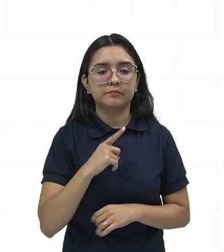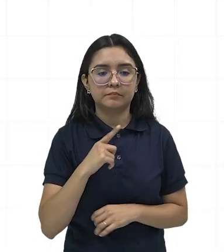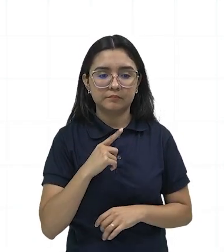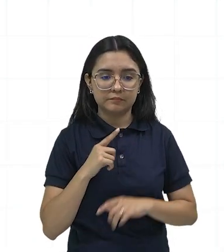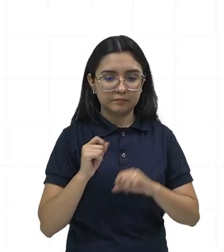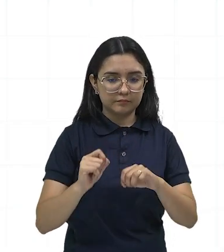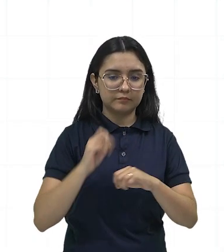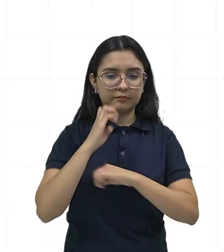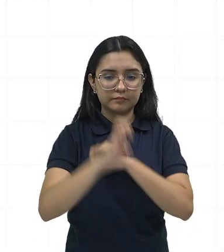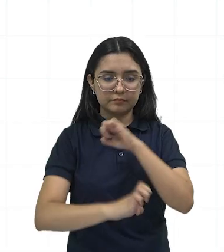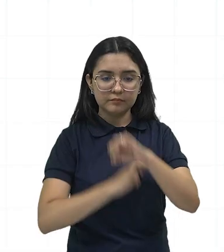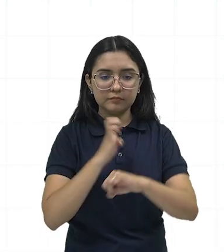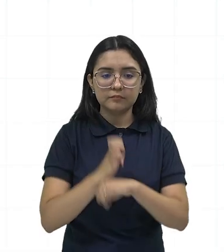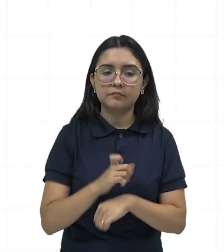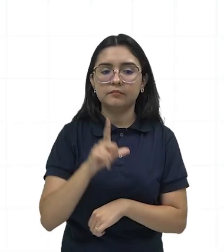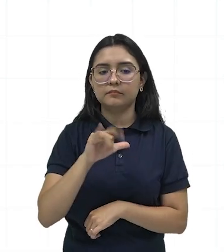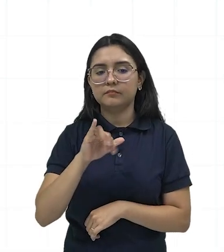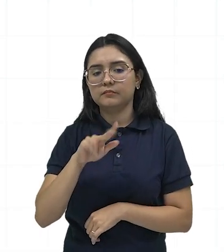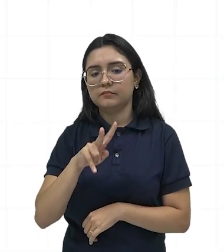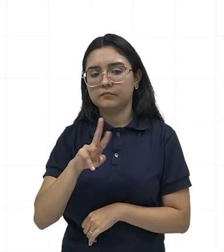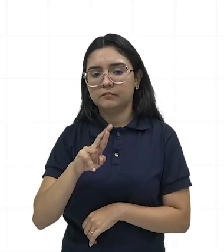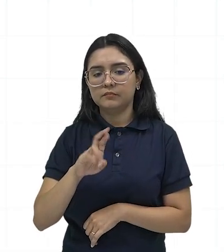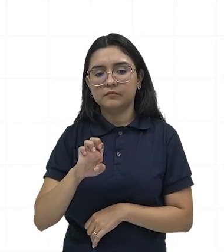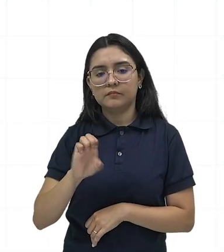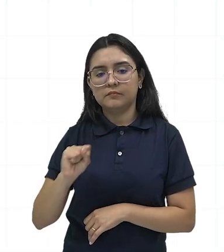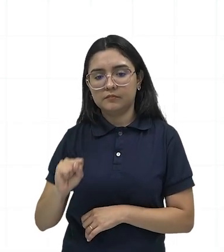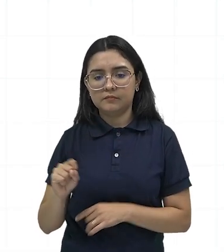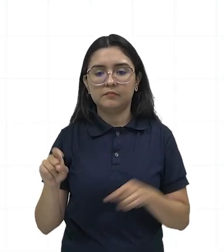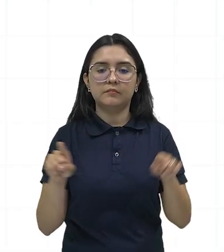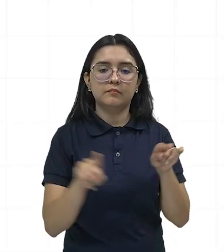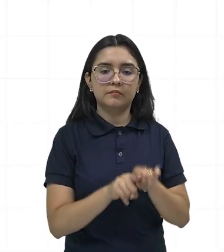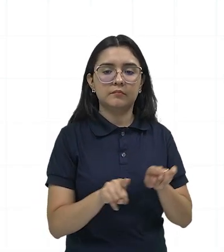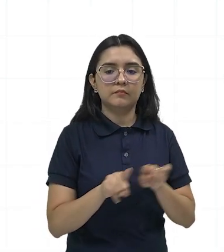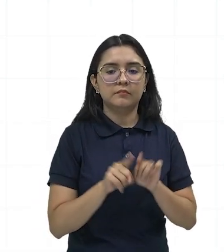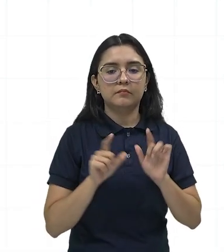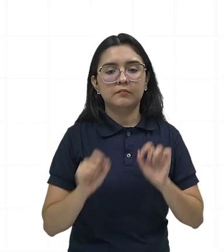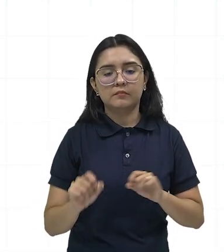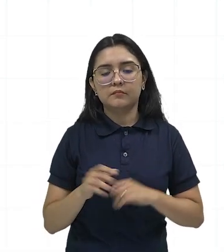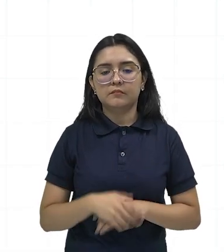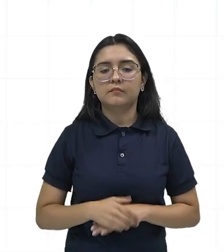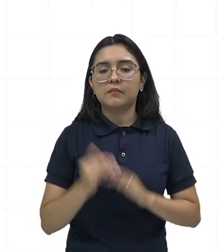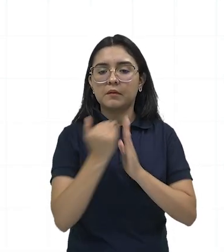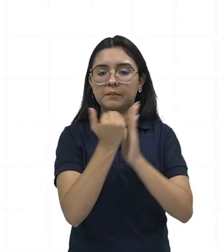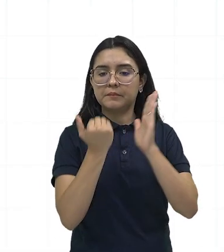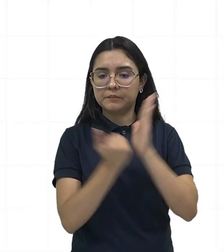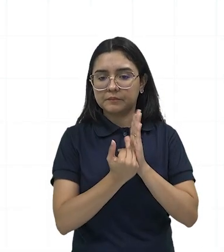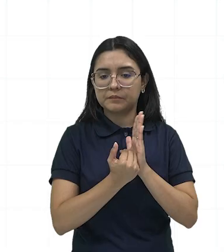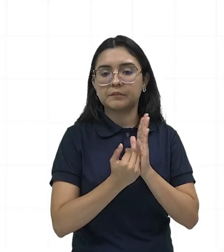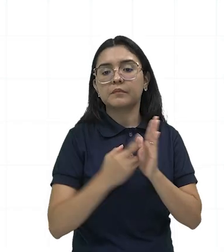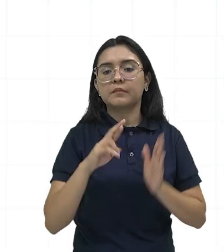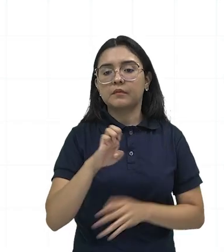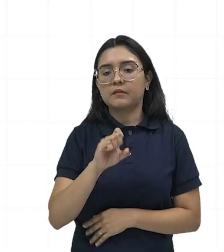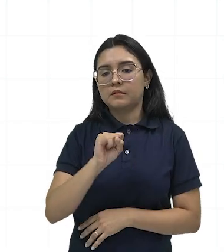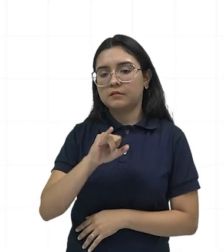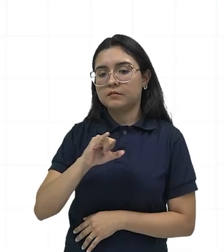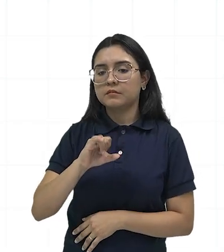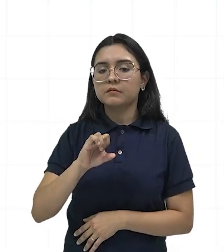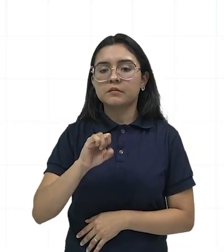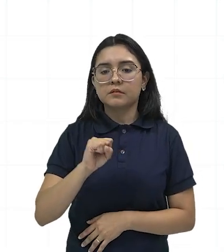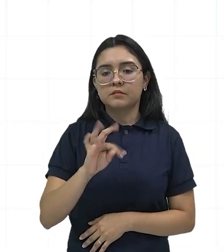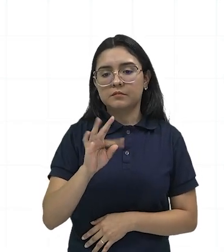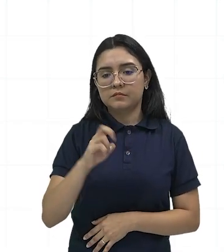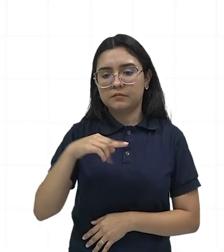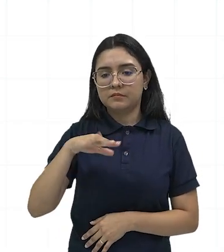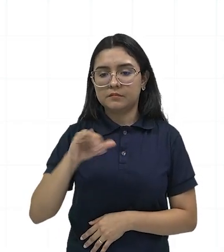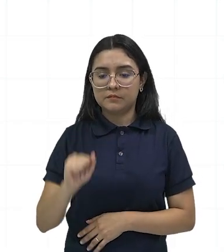elétrons livres, além de baixas resistências elétricas. É por ter baixa resistência elétrica